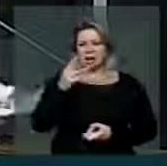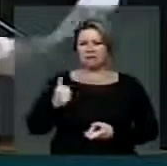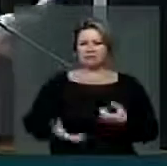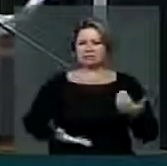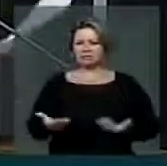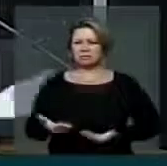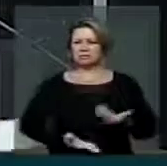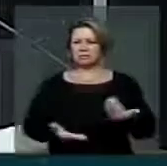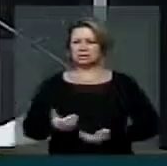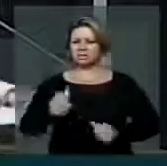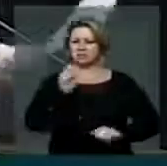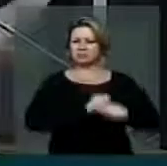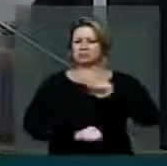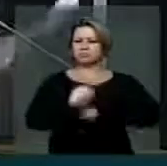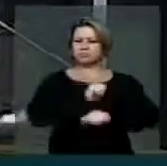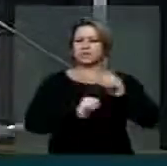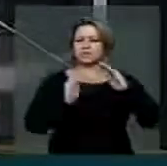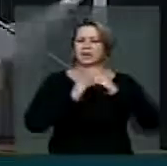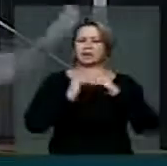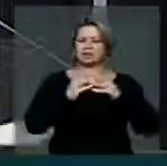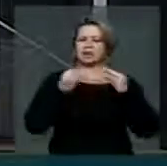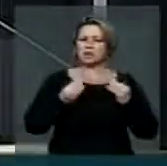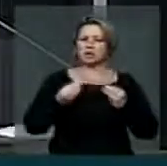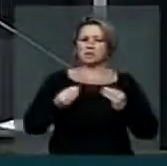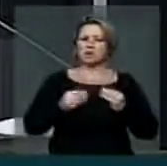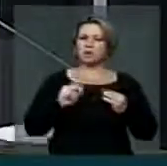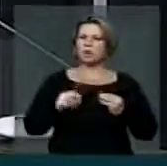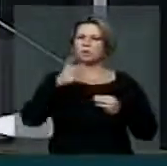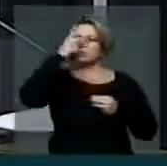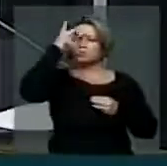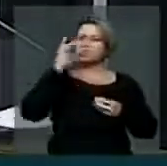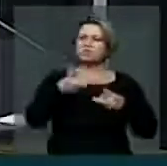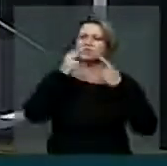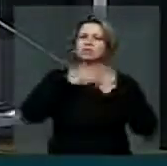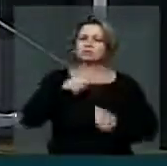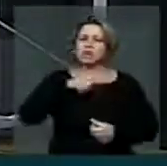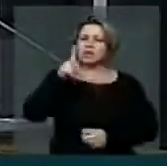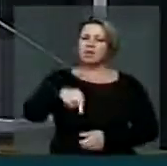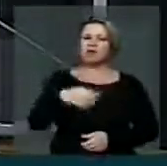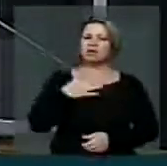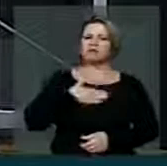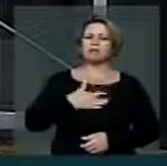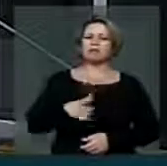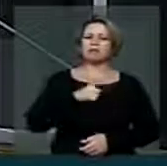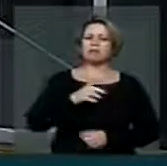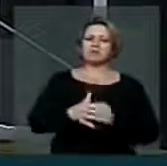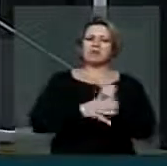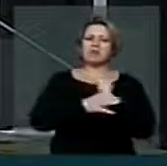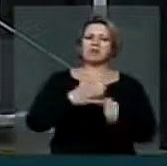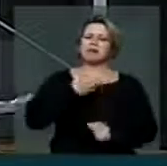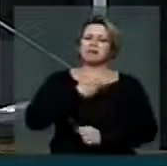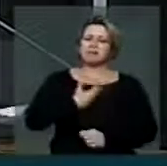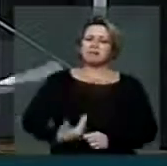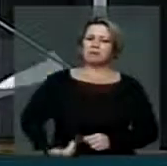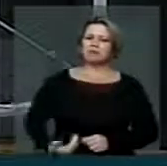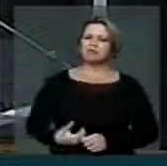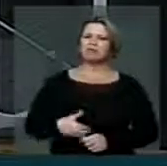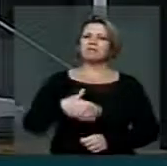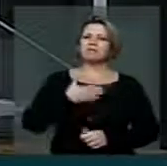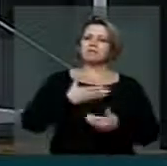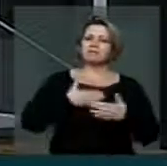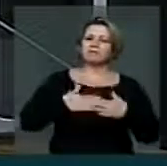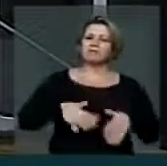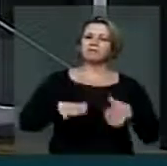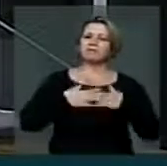doméstica, atacando aquelas que são as que garantem a tranquilidade da vida neste país, que são